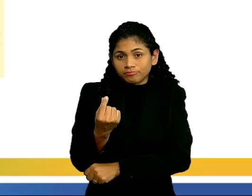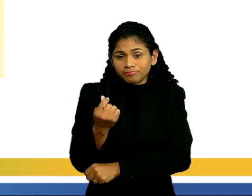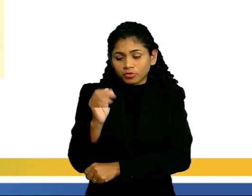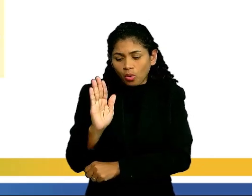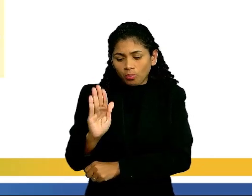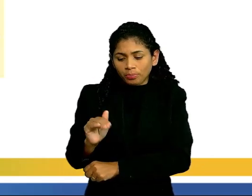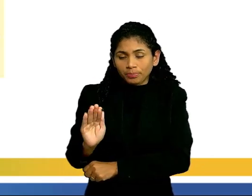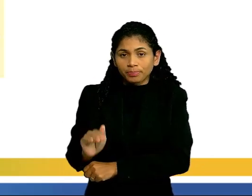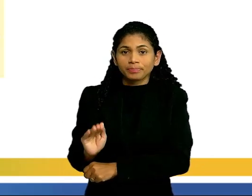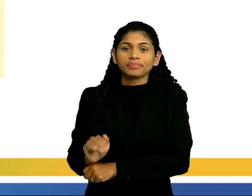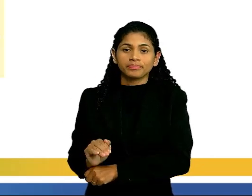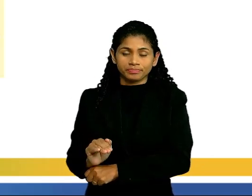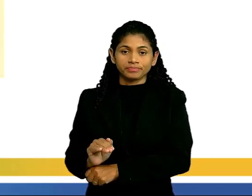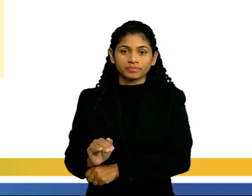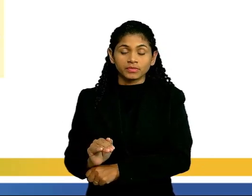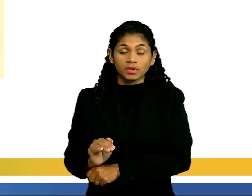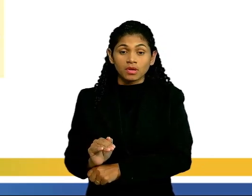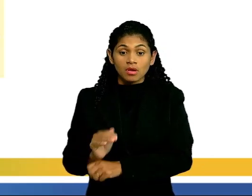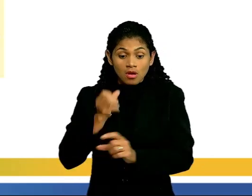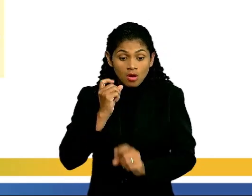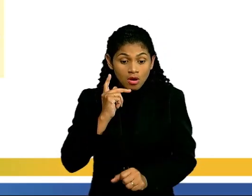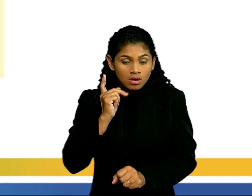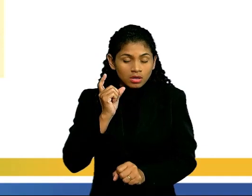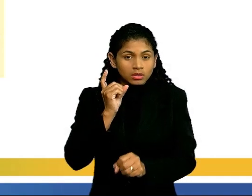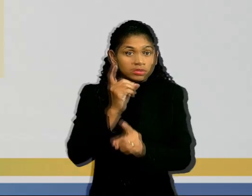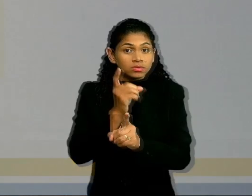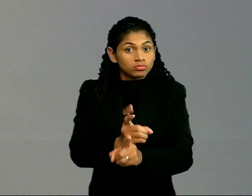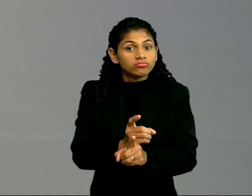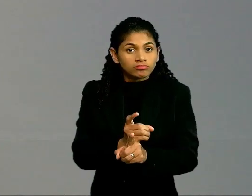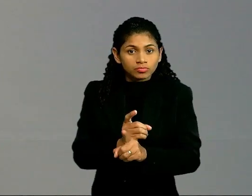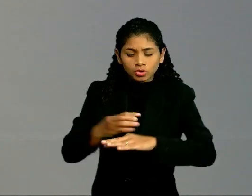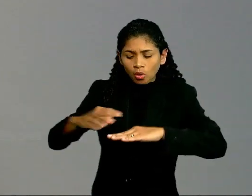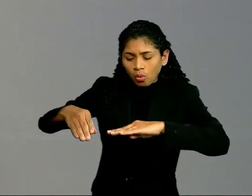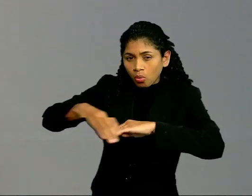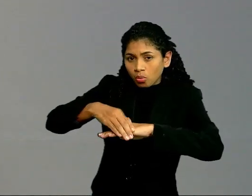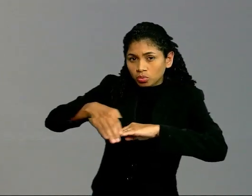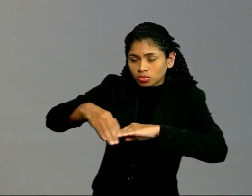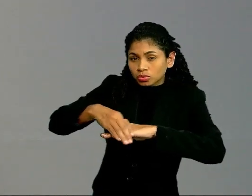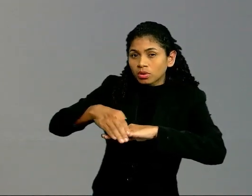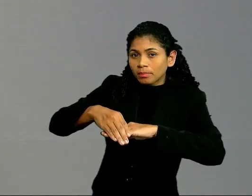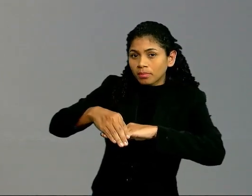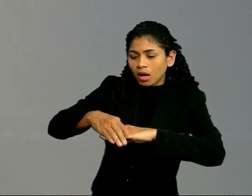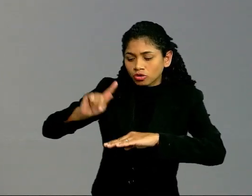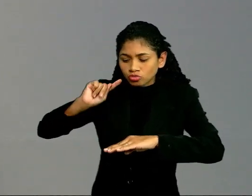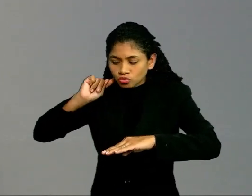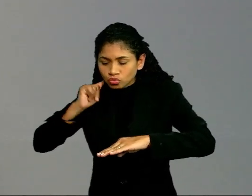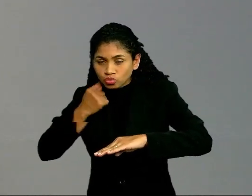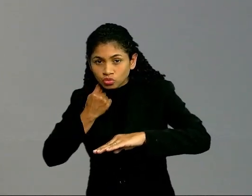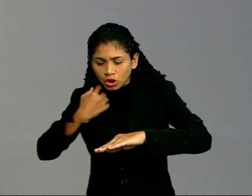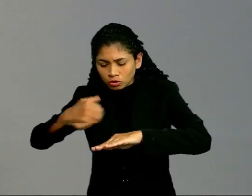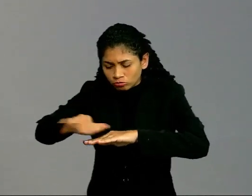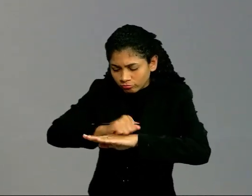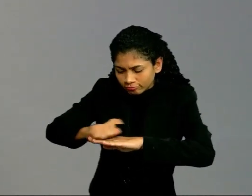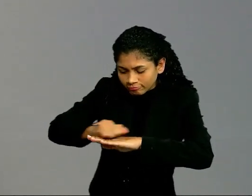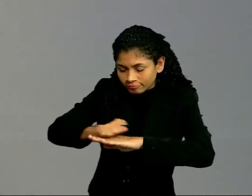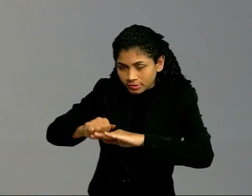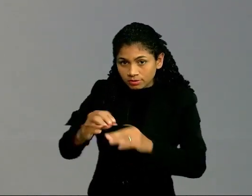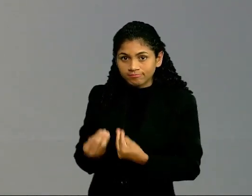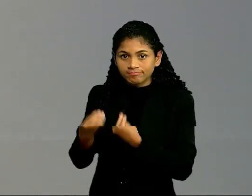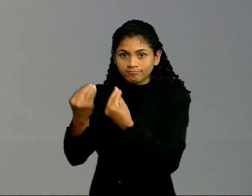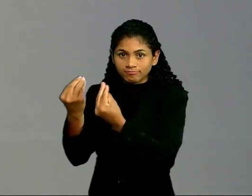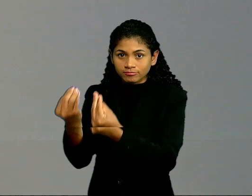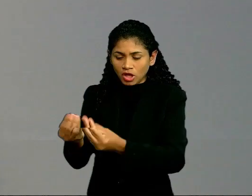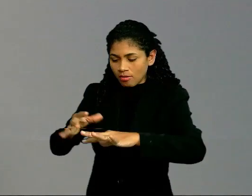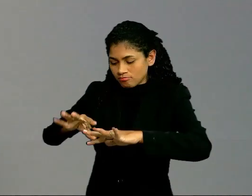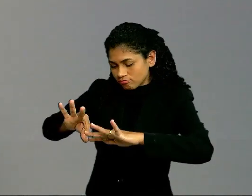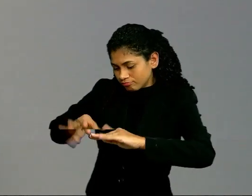lixo, lavei e remendei para ela calçar. Então, observa aqui como esse meio ele é degradante. Uma mãe